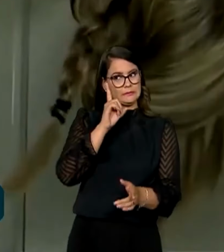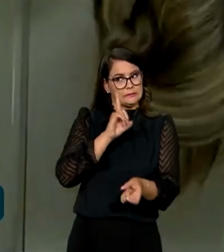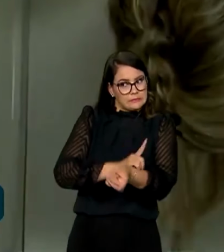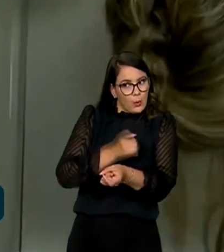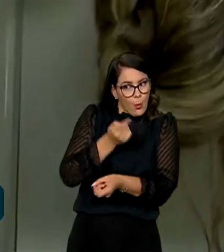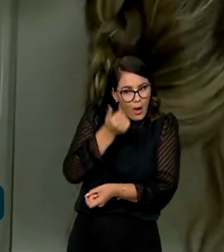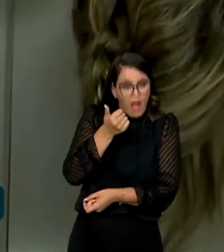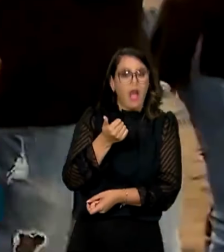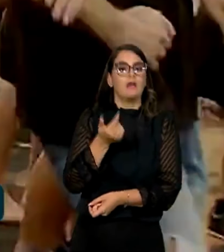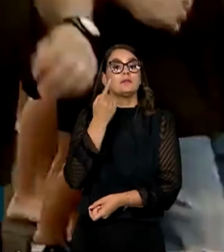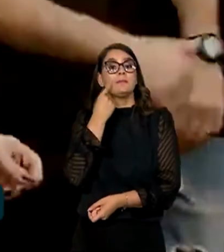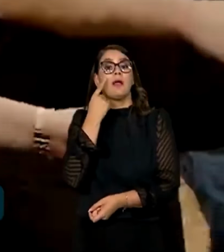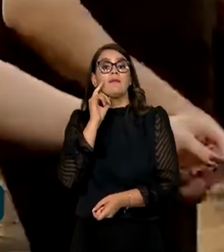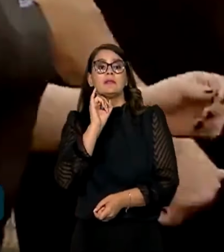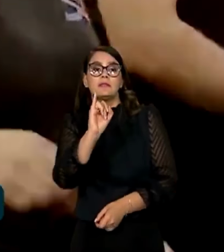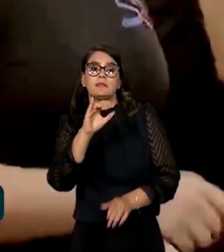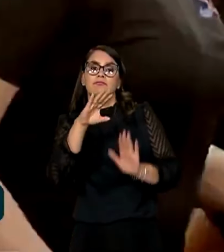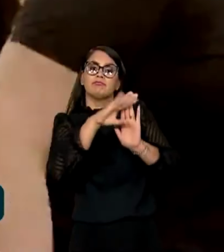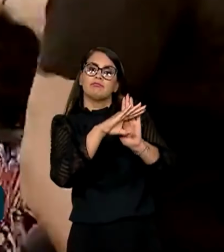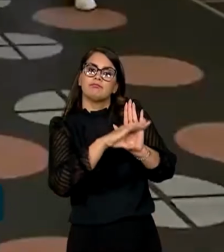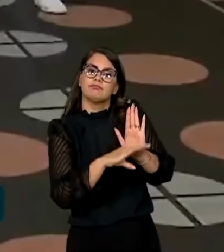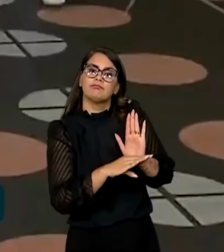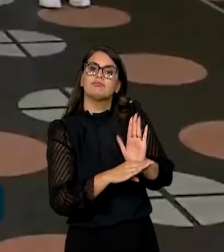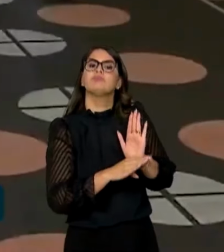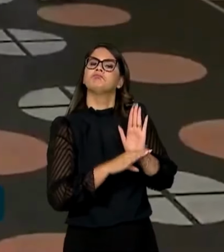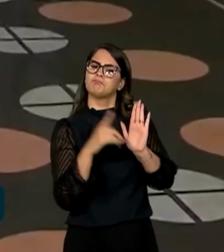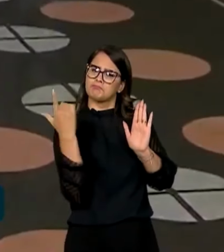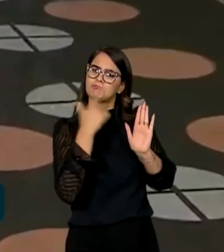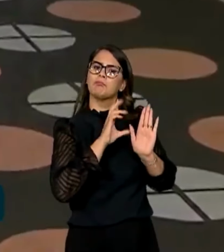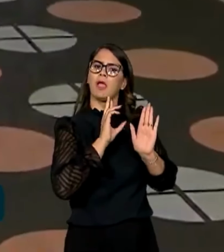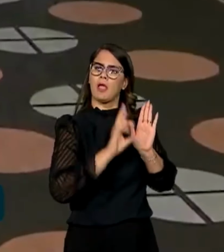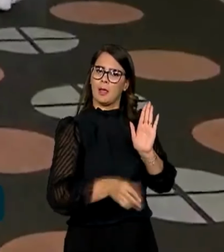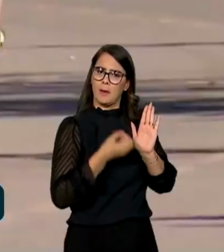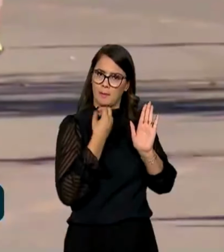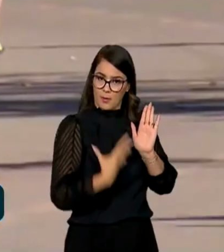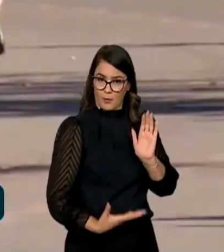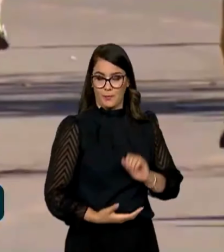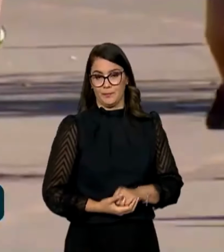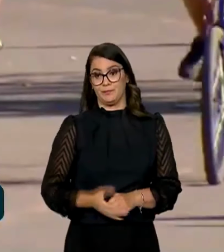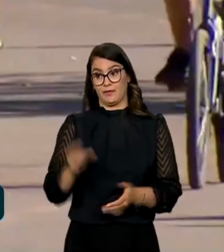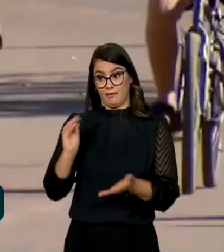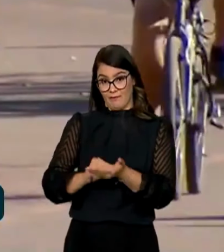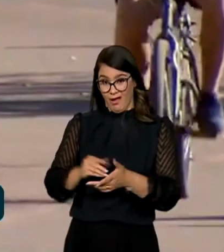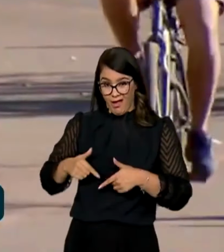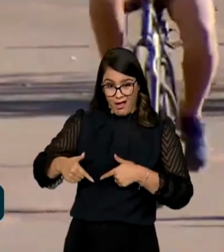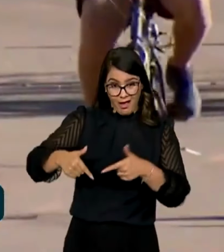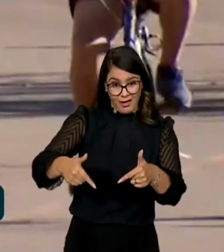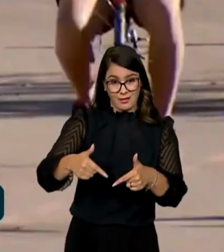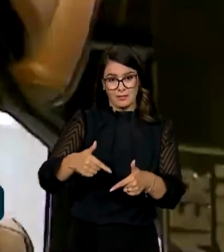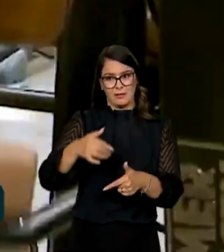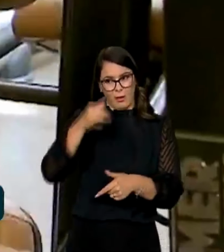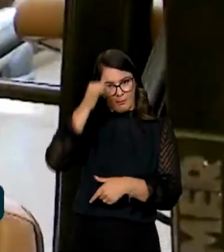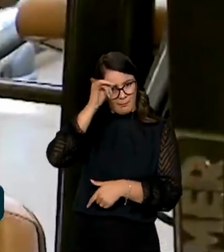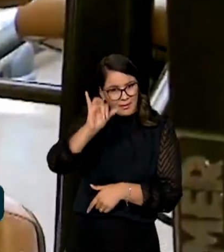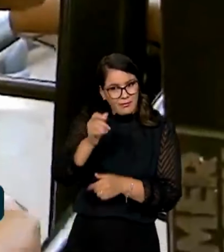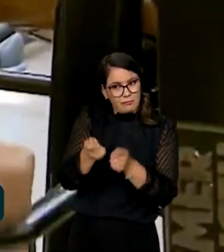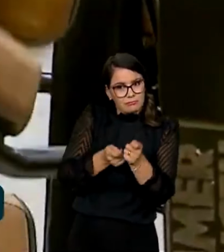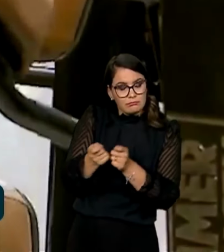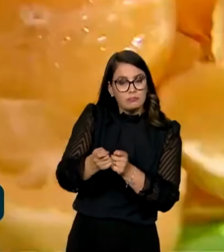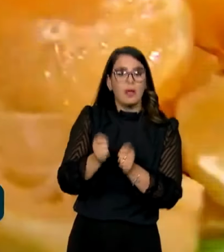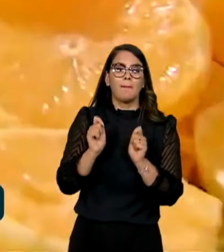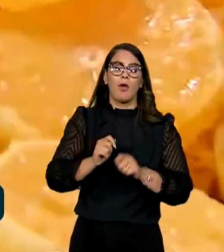para saber se as medidas preventivas estão dando resultado. A falta de ações preventivas pode fazer o